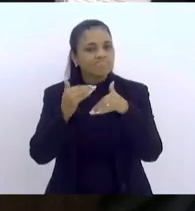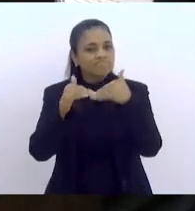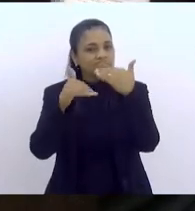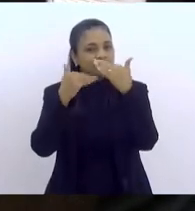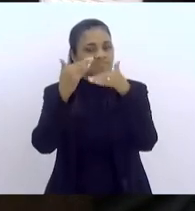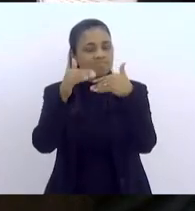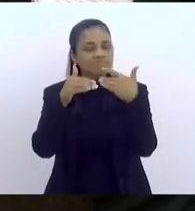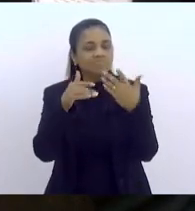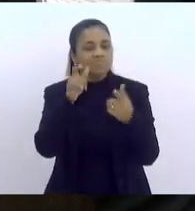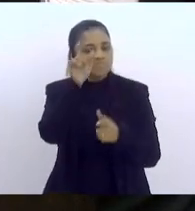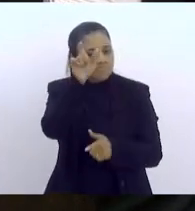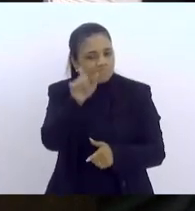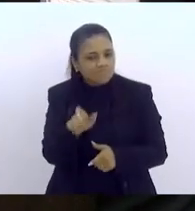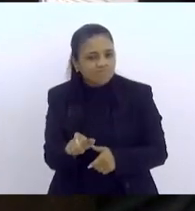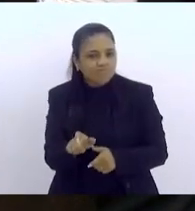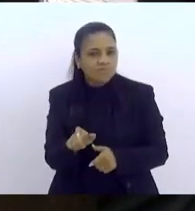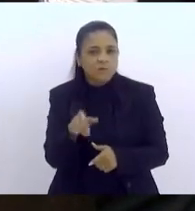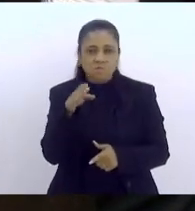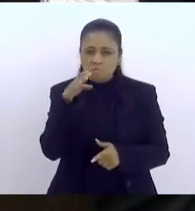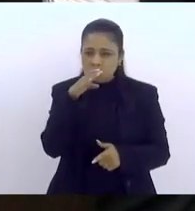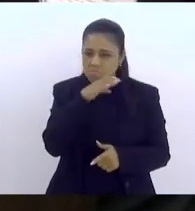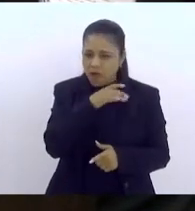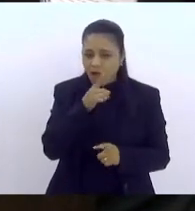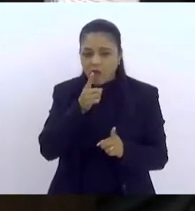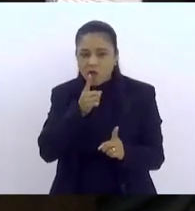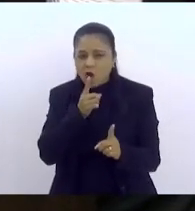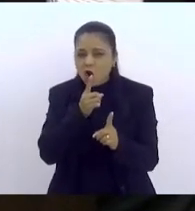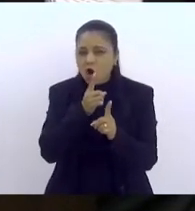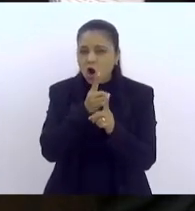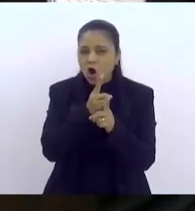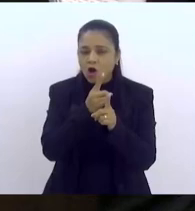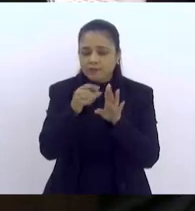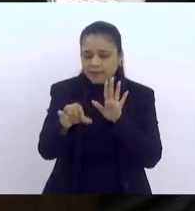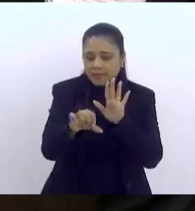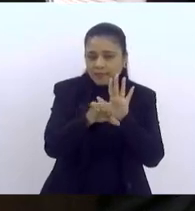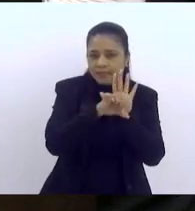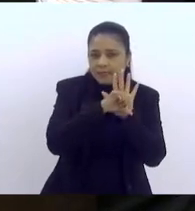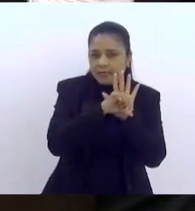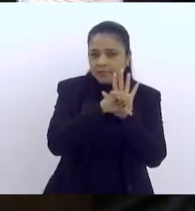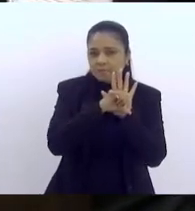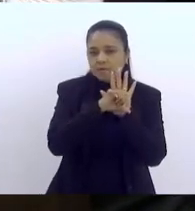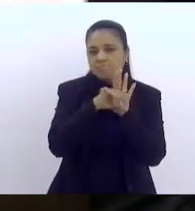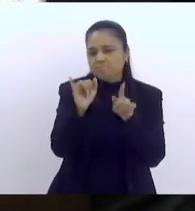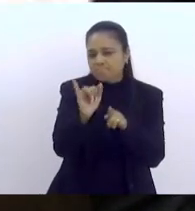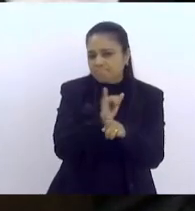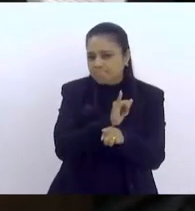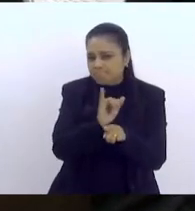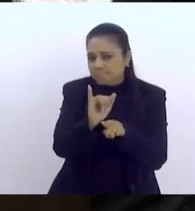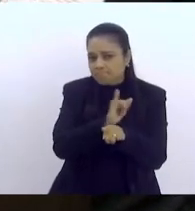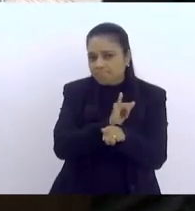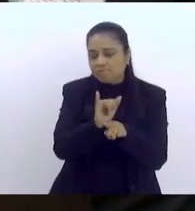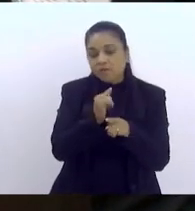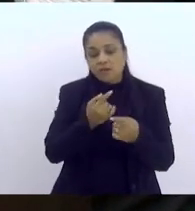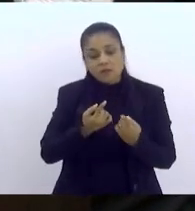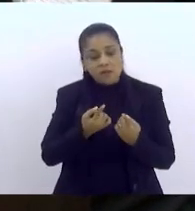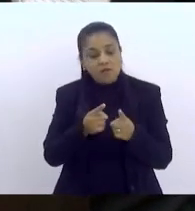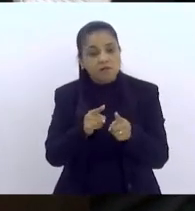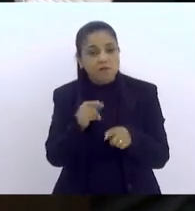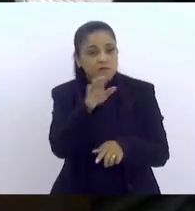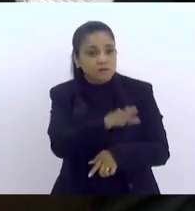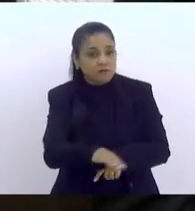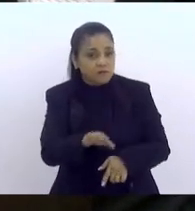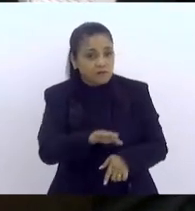os perversos encontram, né, para a prática de crimes contra as crianças e contra os adolescentes só